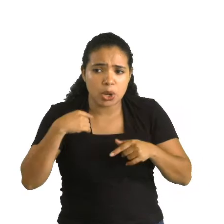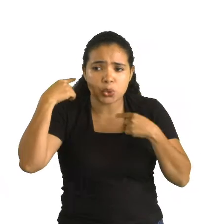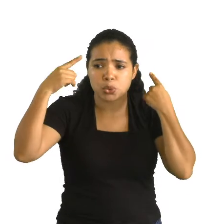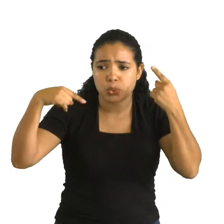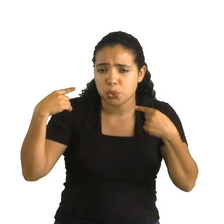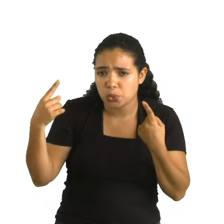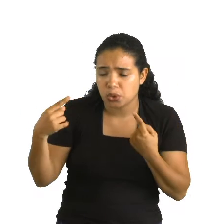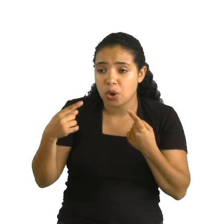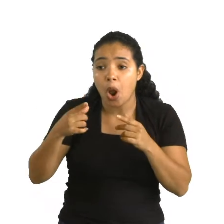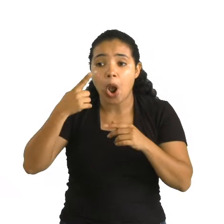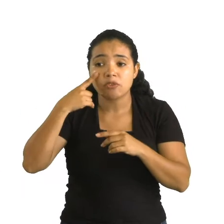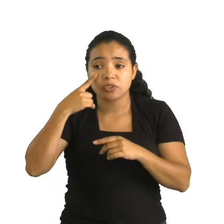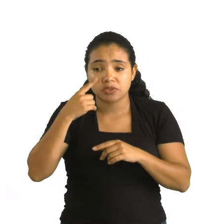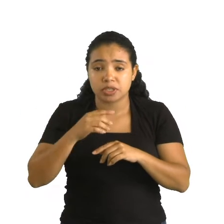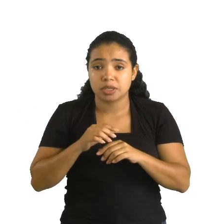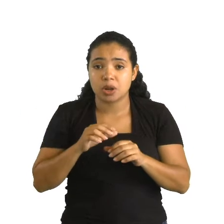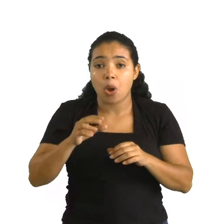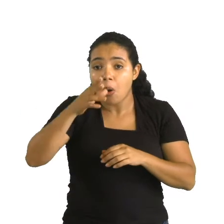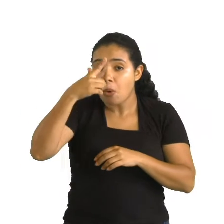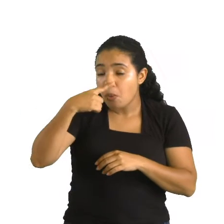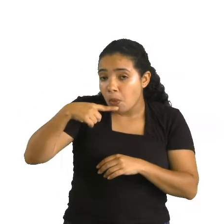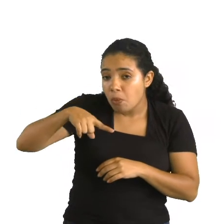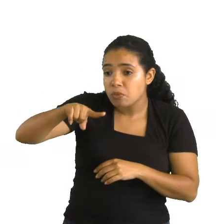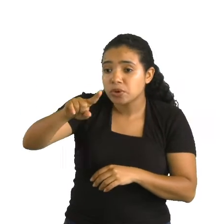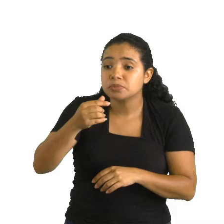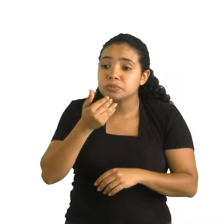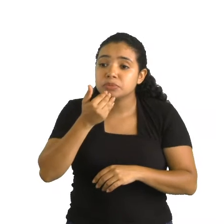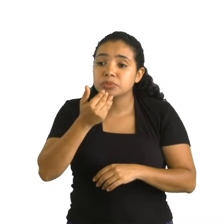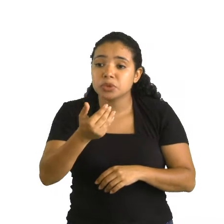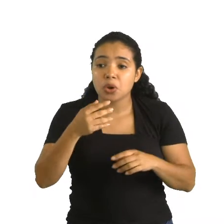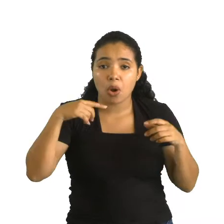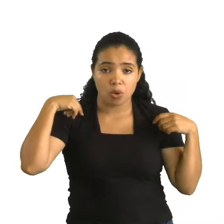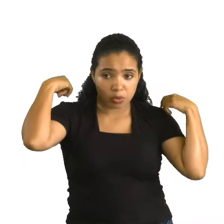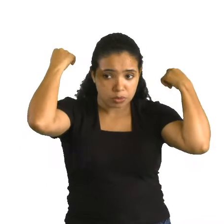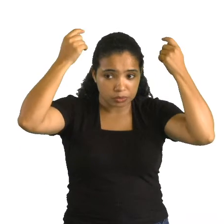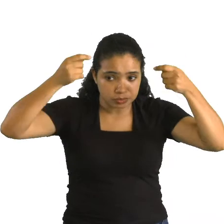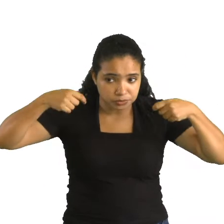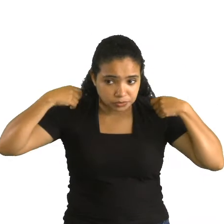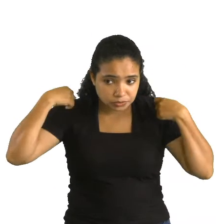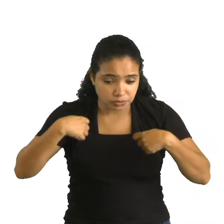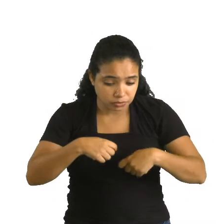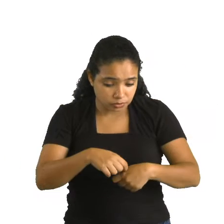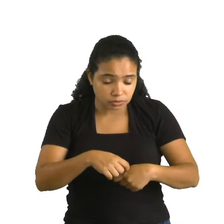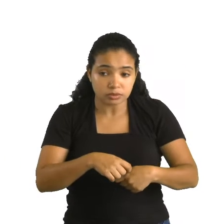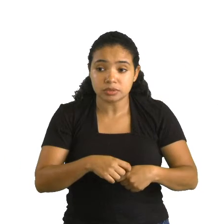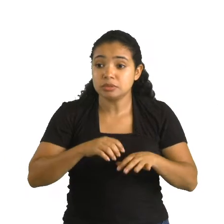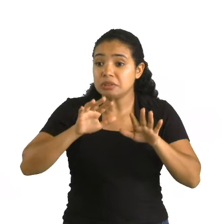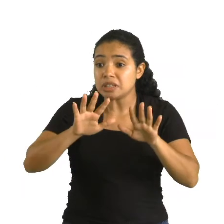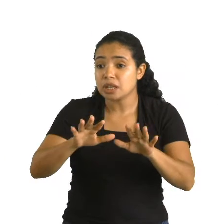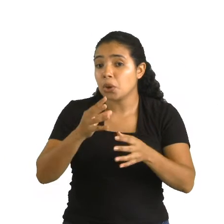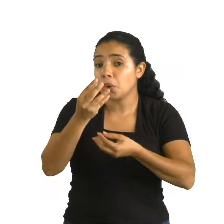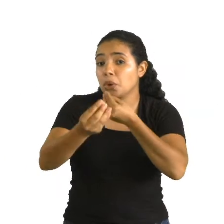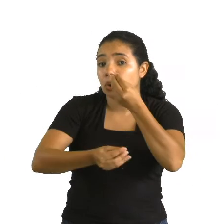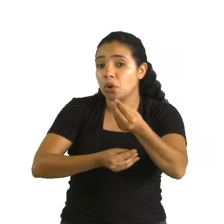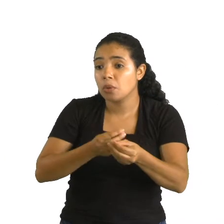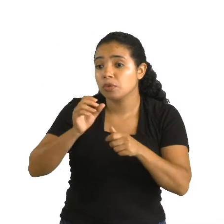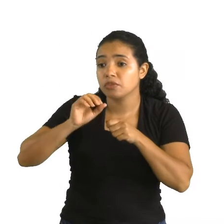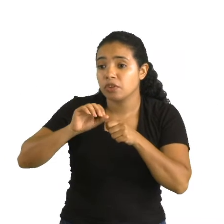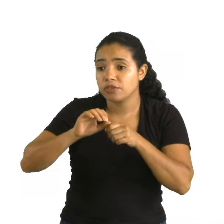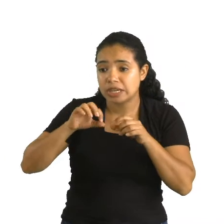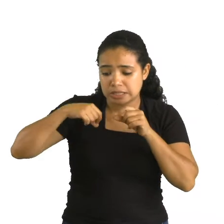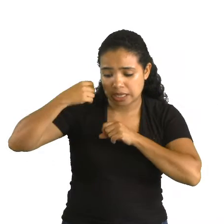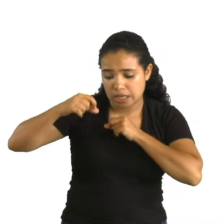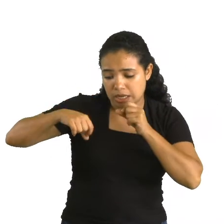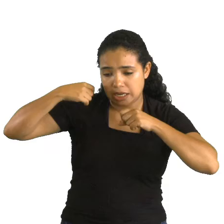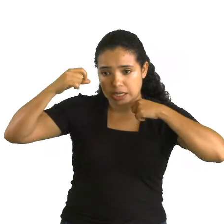Olha só, o Dante o elefante me encomendou um cachecol. E aí, como é que eu vou fazer um